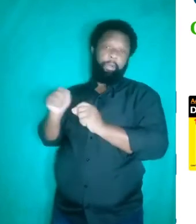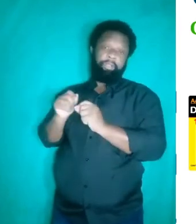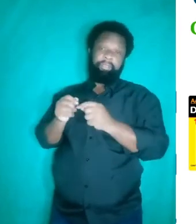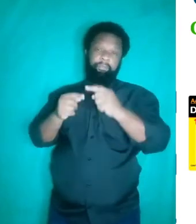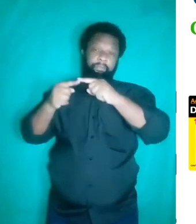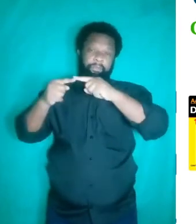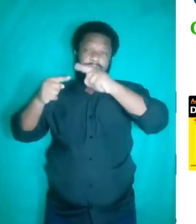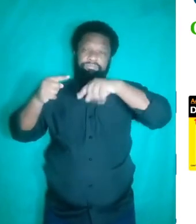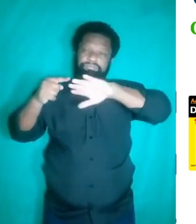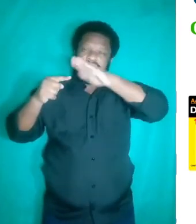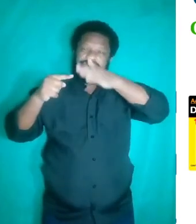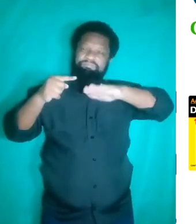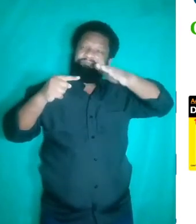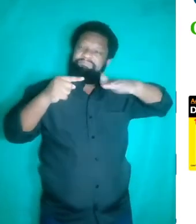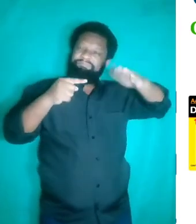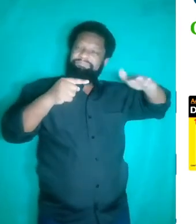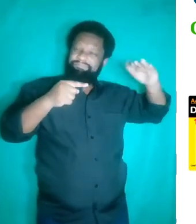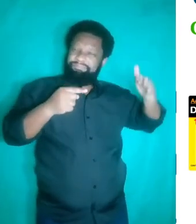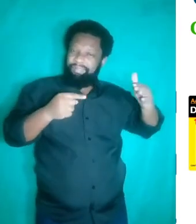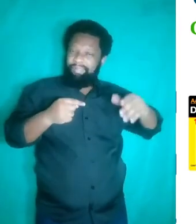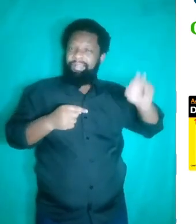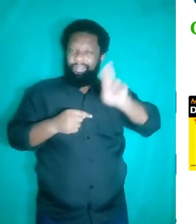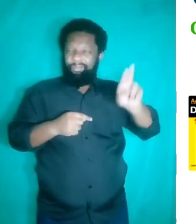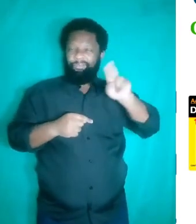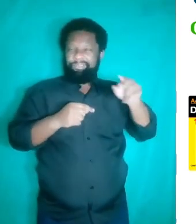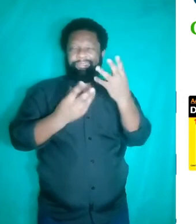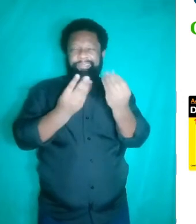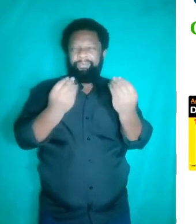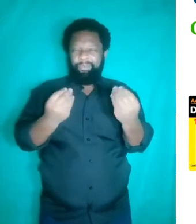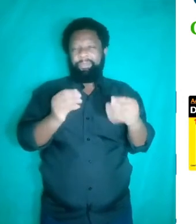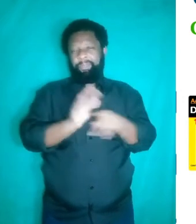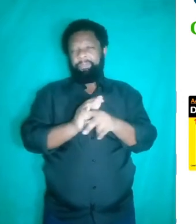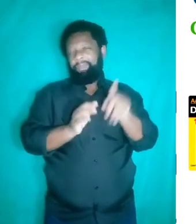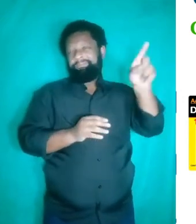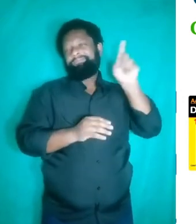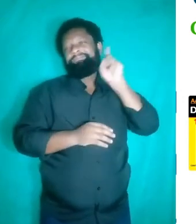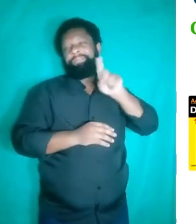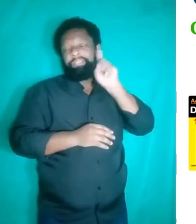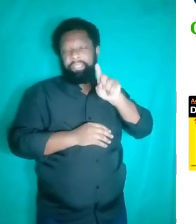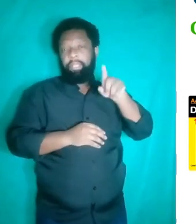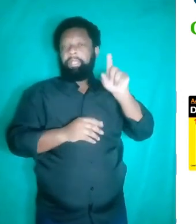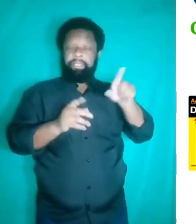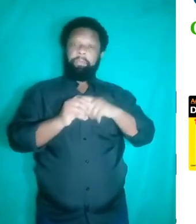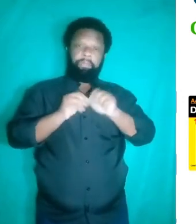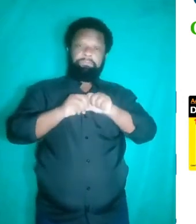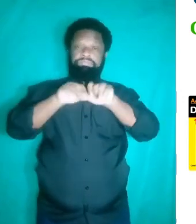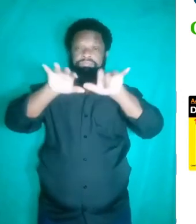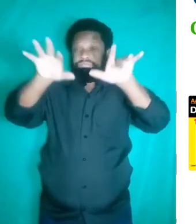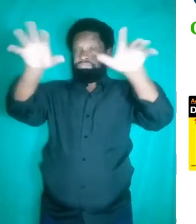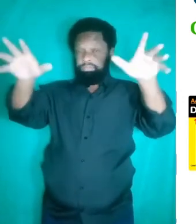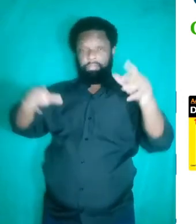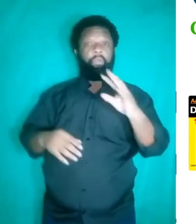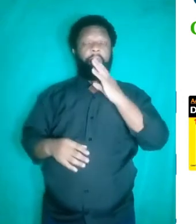ser representada por essa ondinha, ela é muito usada na literatura americana, então por isso que ela é